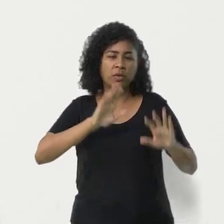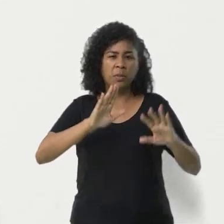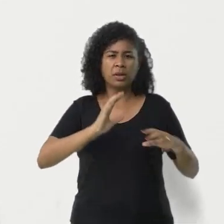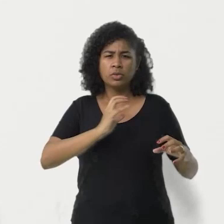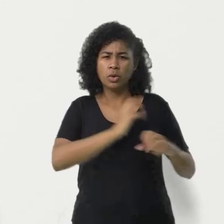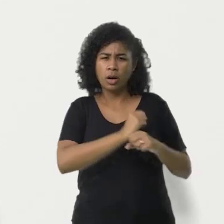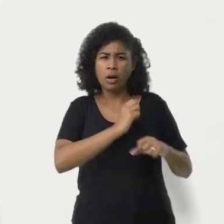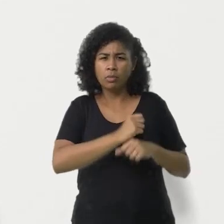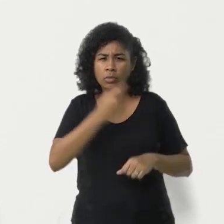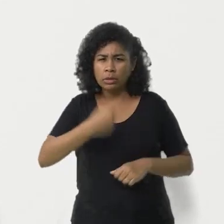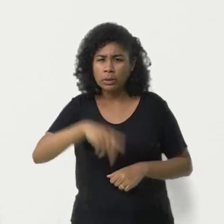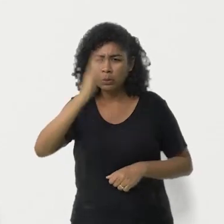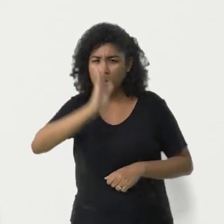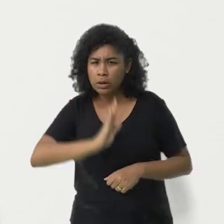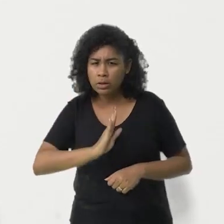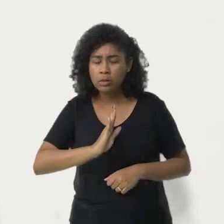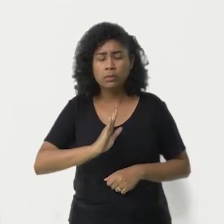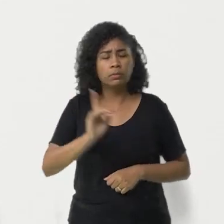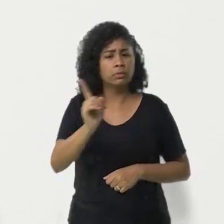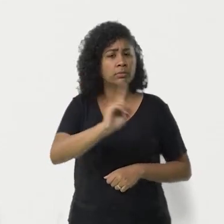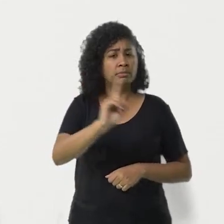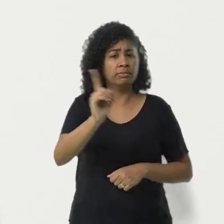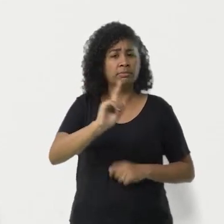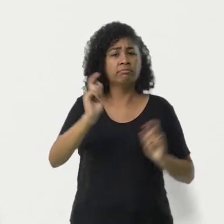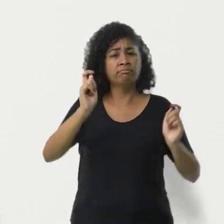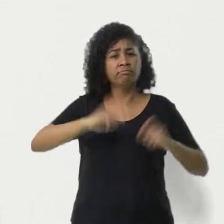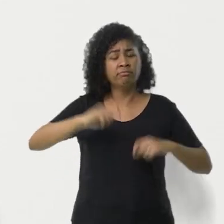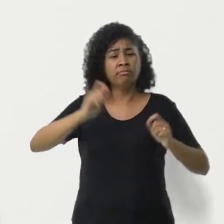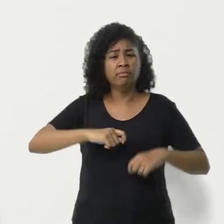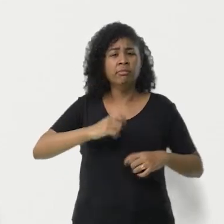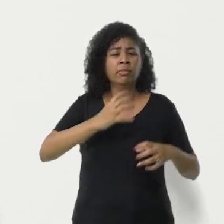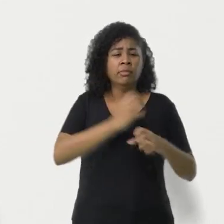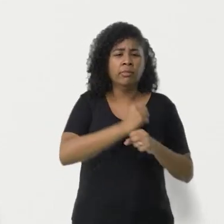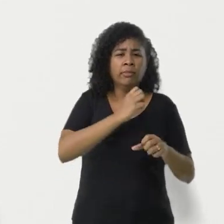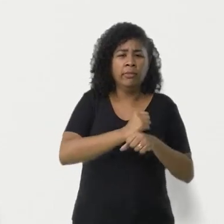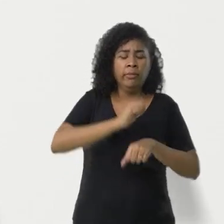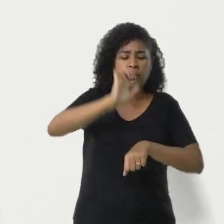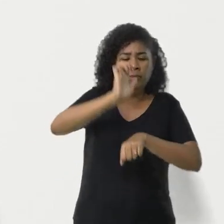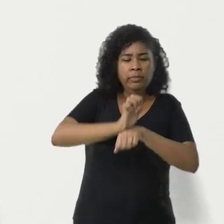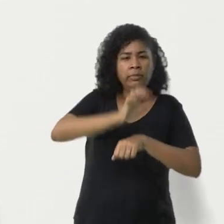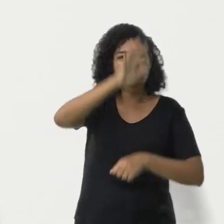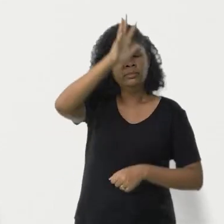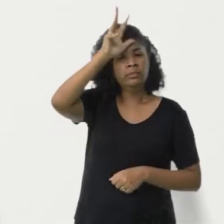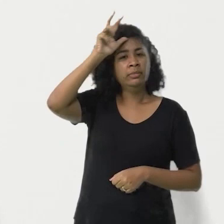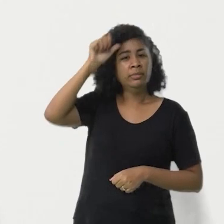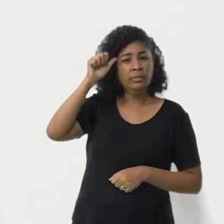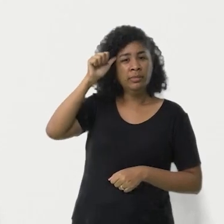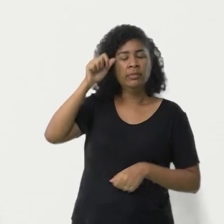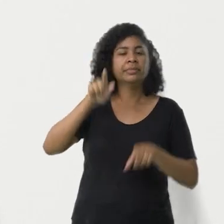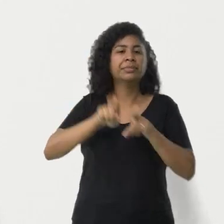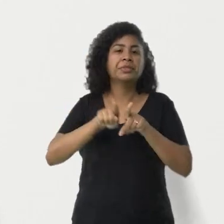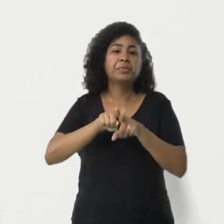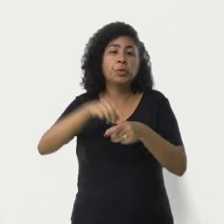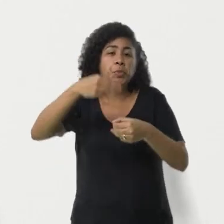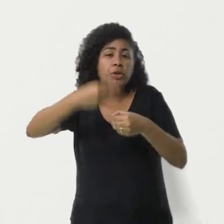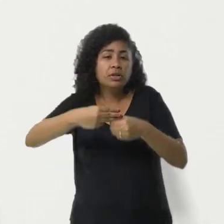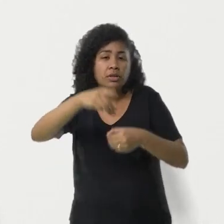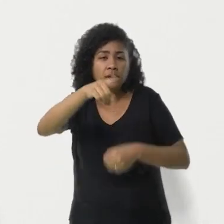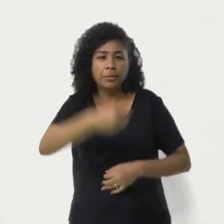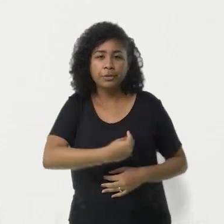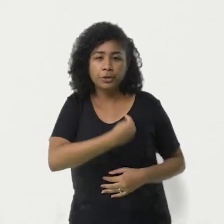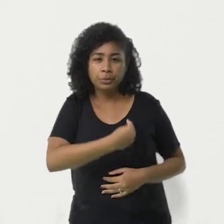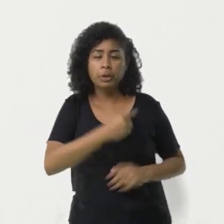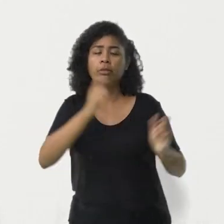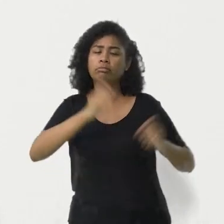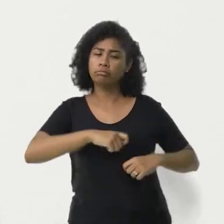Tá, gente? Vocês podem fazer esses cálculos aqui para o nosso estado do Amazonas, para o município de vocês, ou